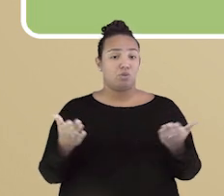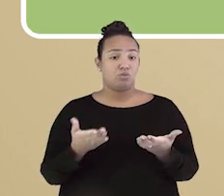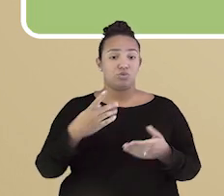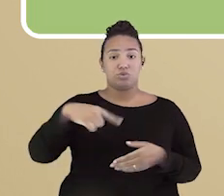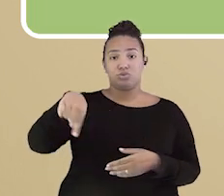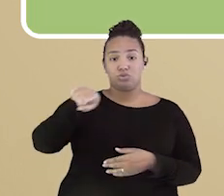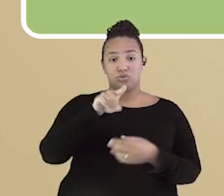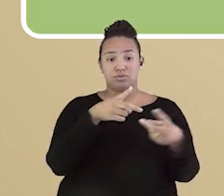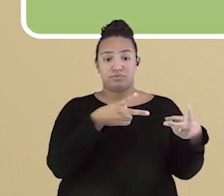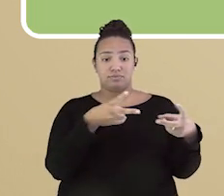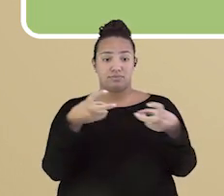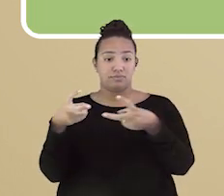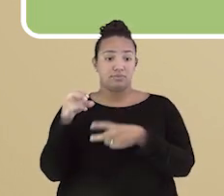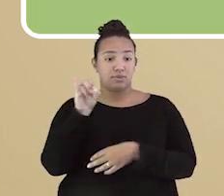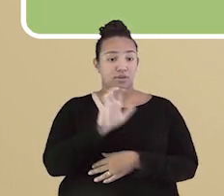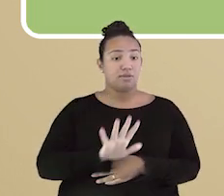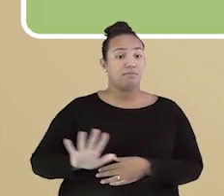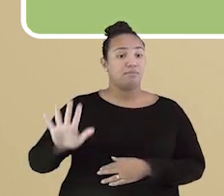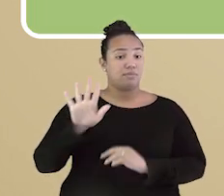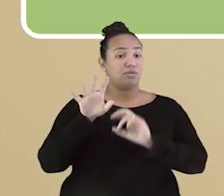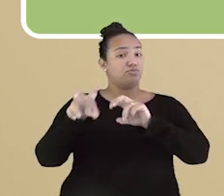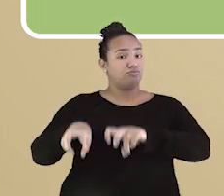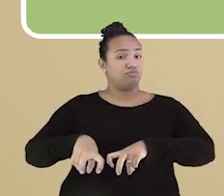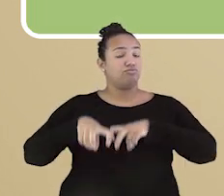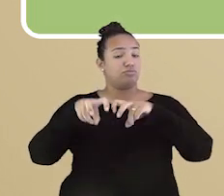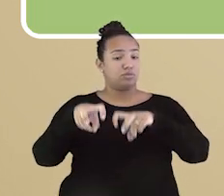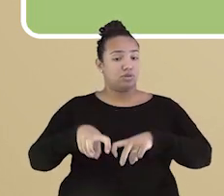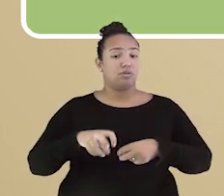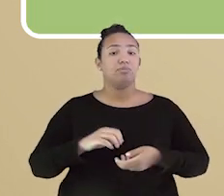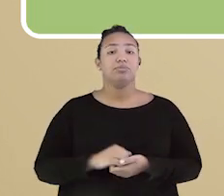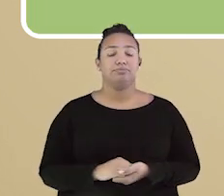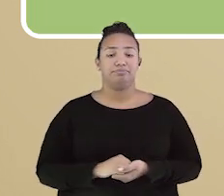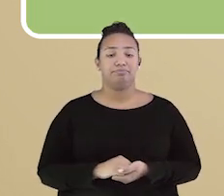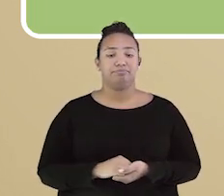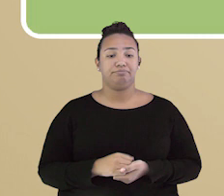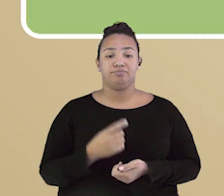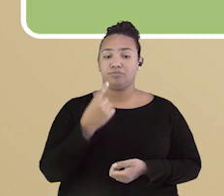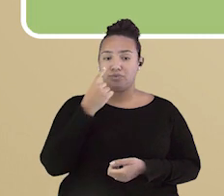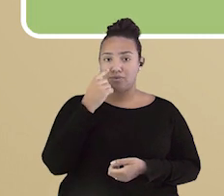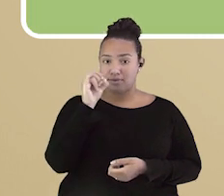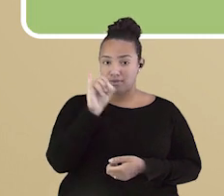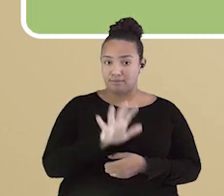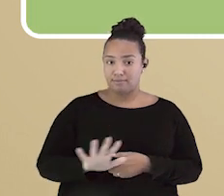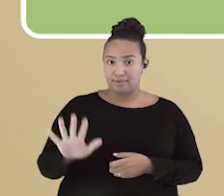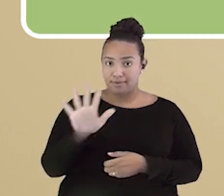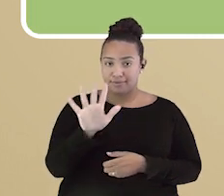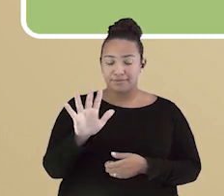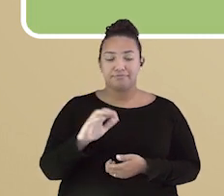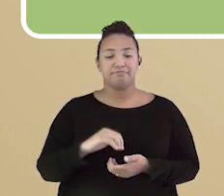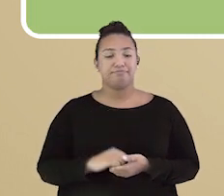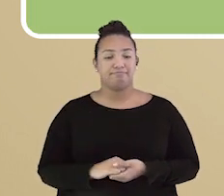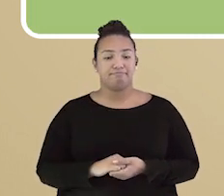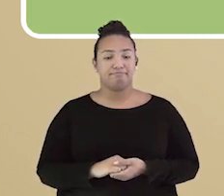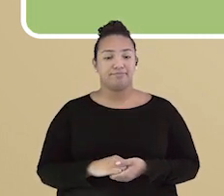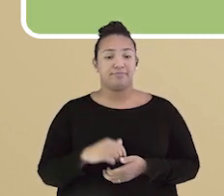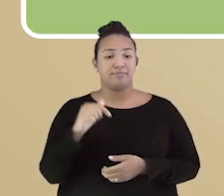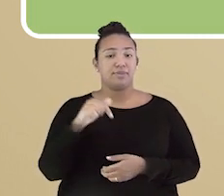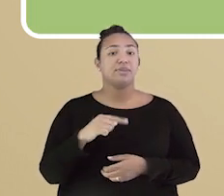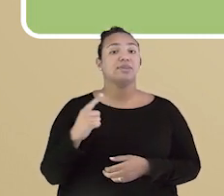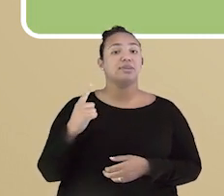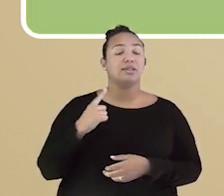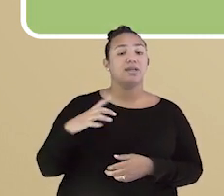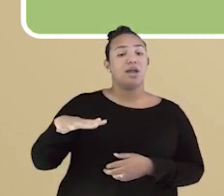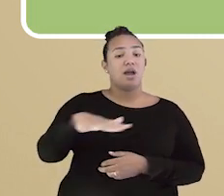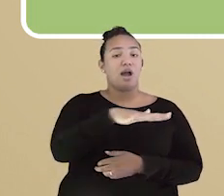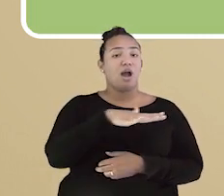imagem de uma área rural. Observem as paisagens. Na zona rural, existem mais áreas com